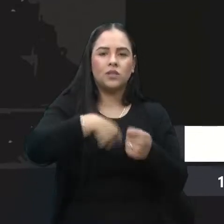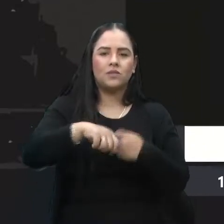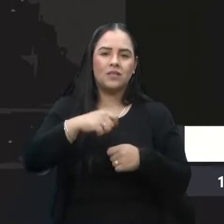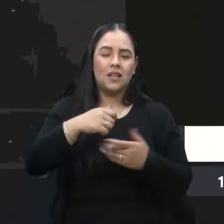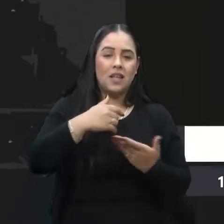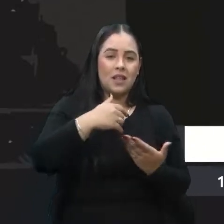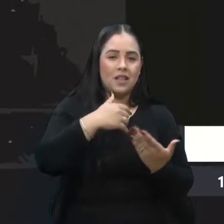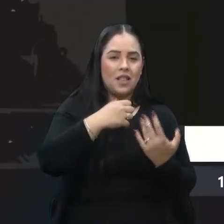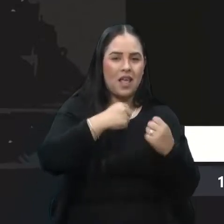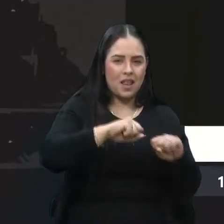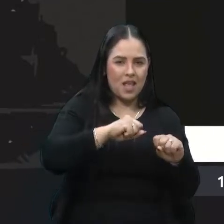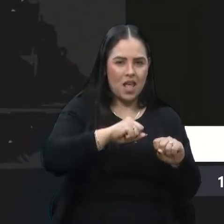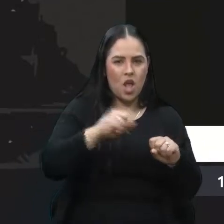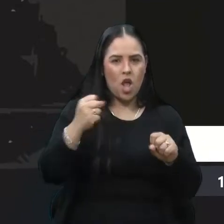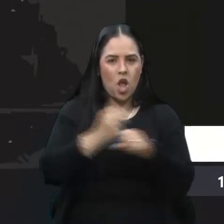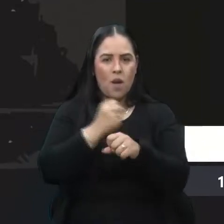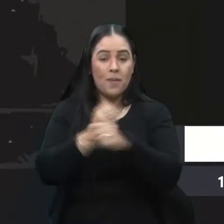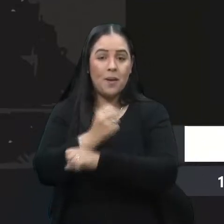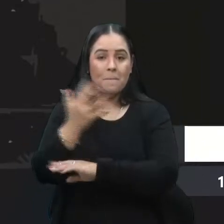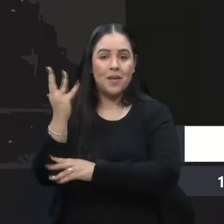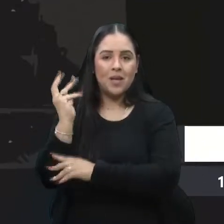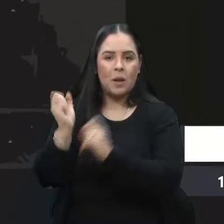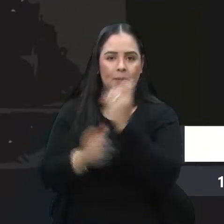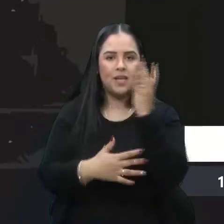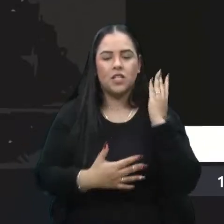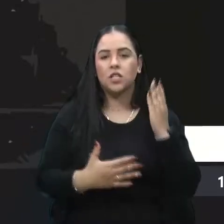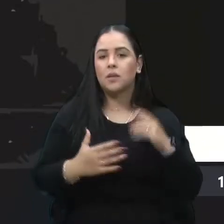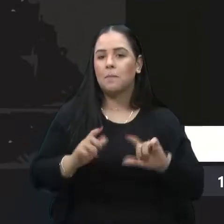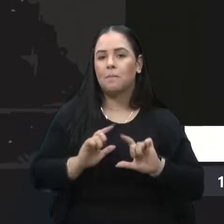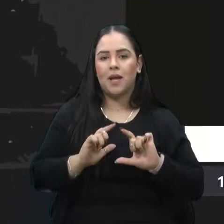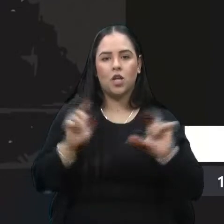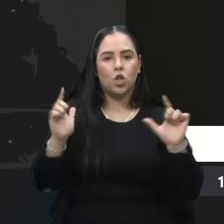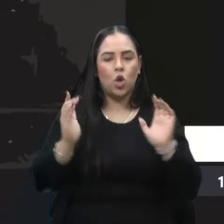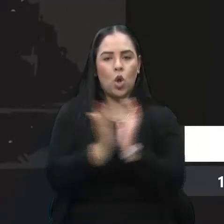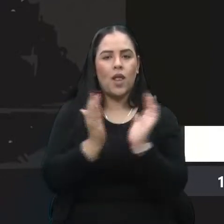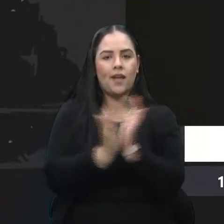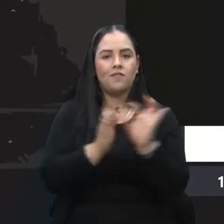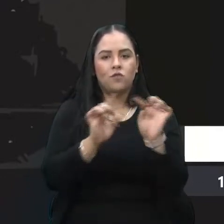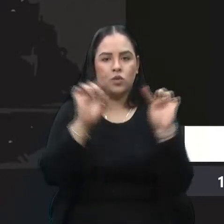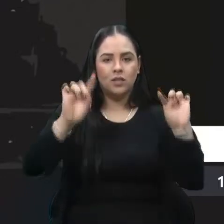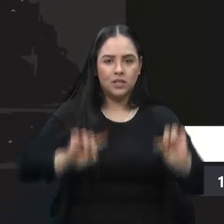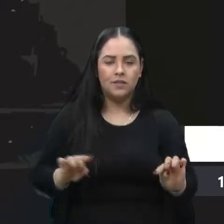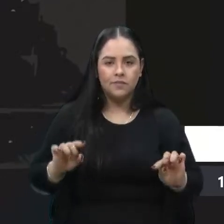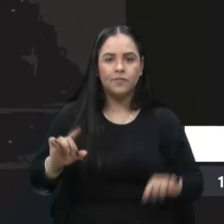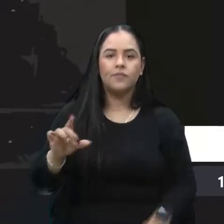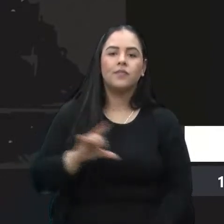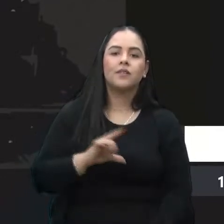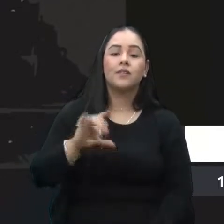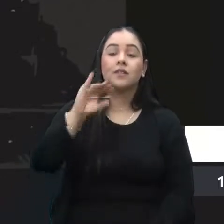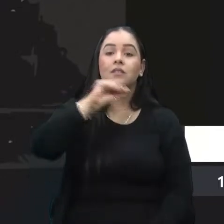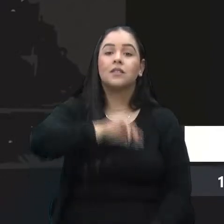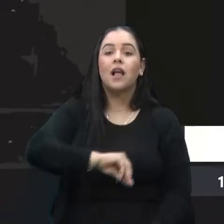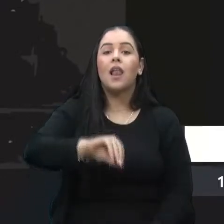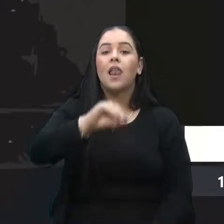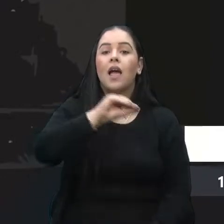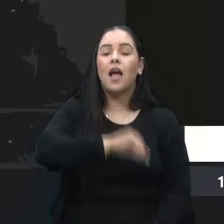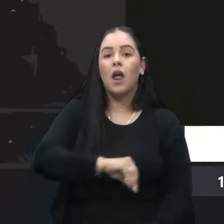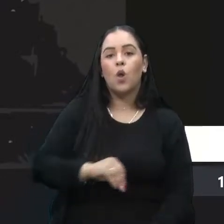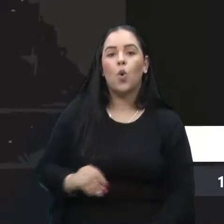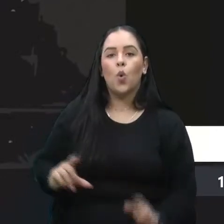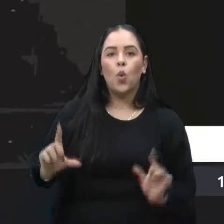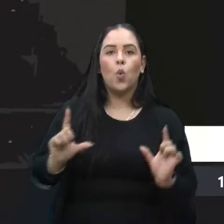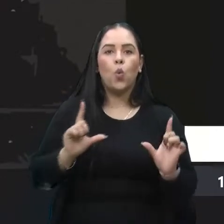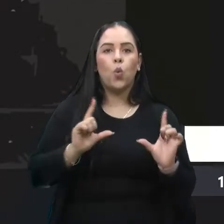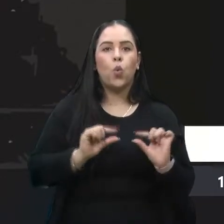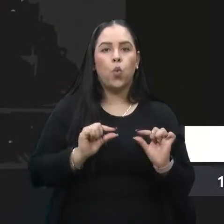meio ambiente, a imensa maioria dos colegas servidores ganham salários menores